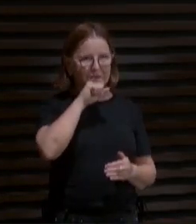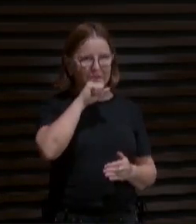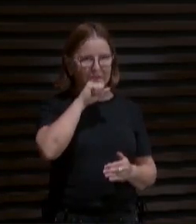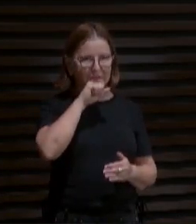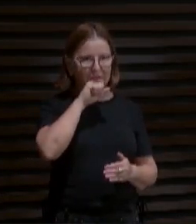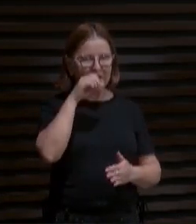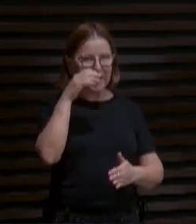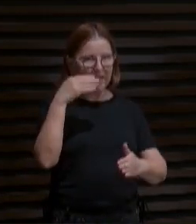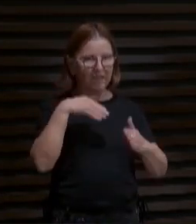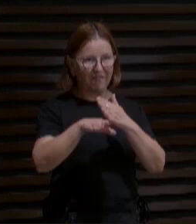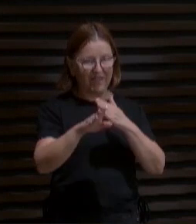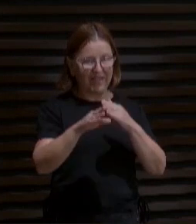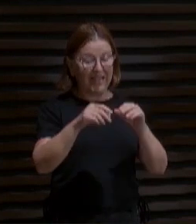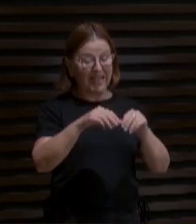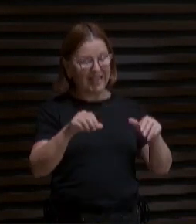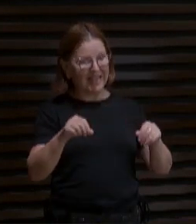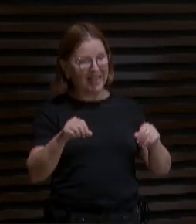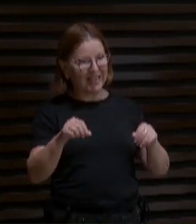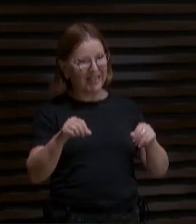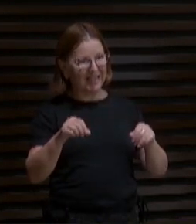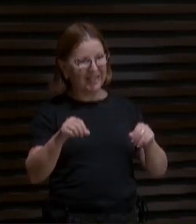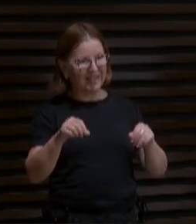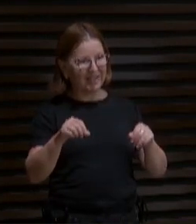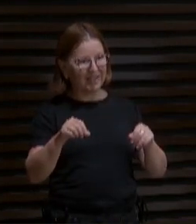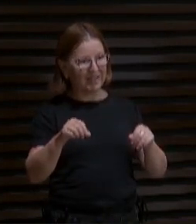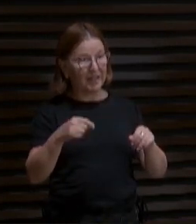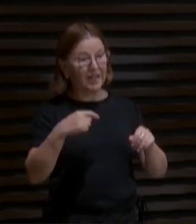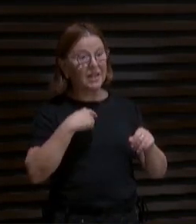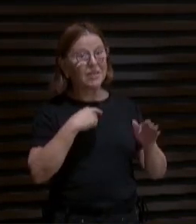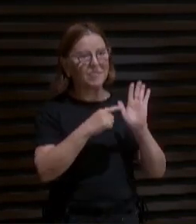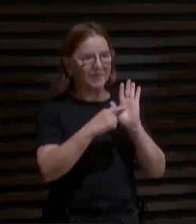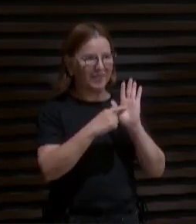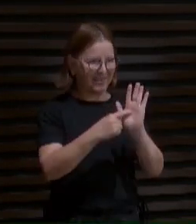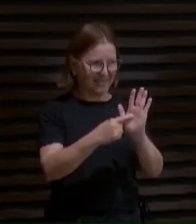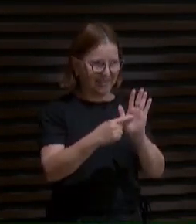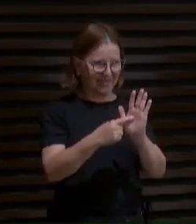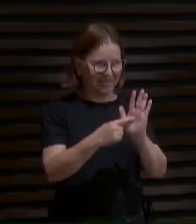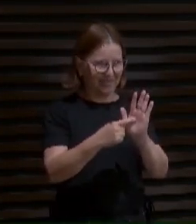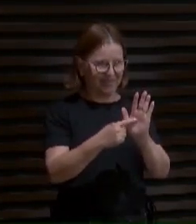vai para a terra que te mostrarei.